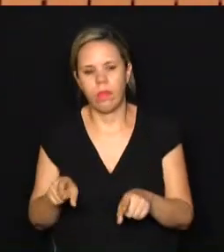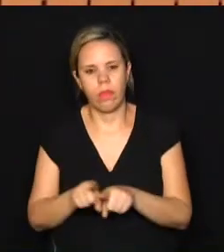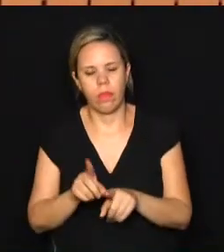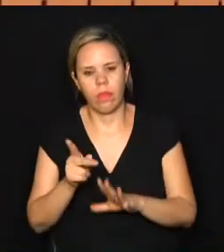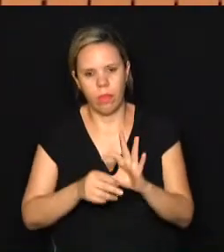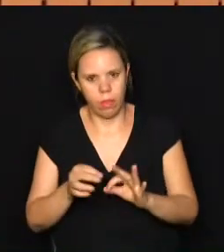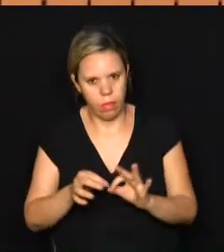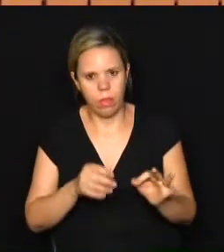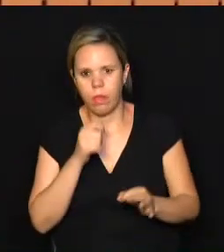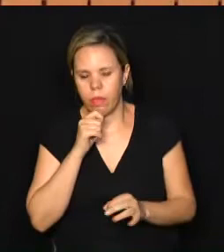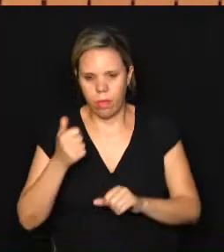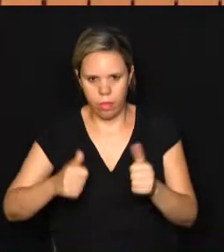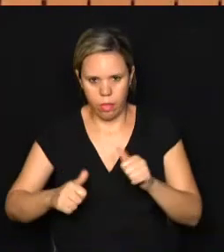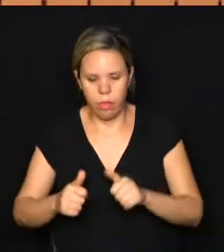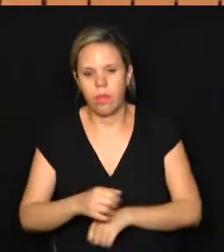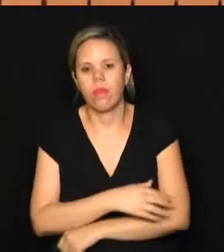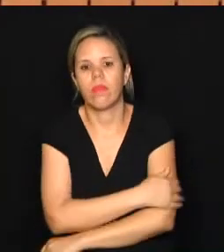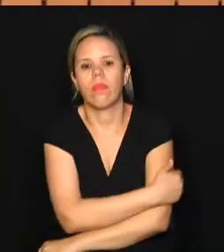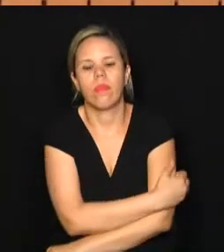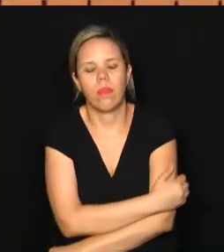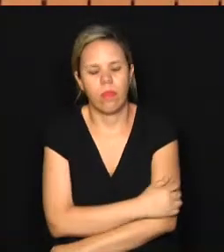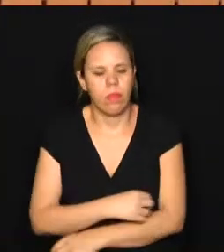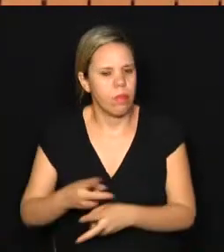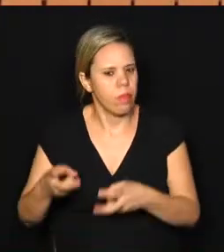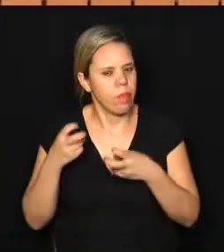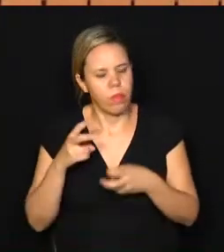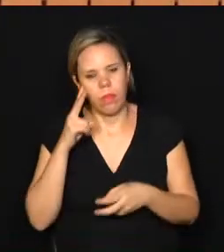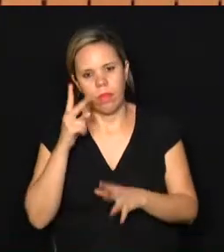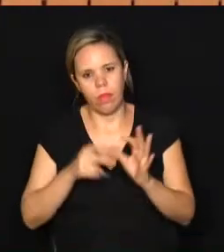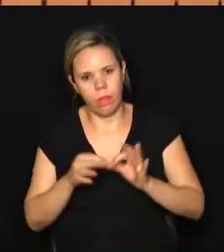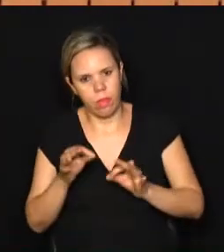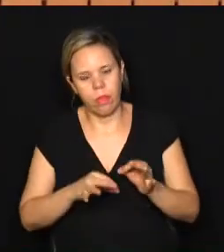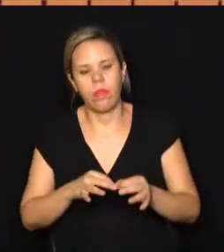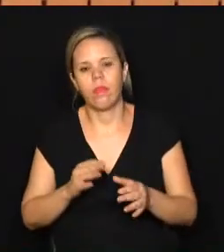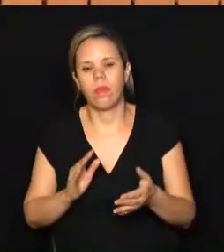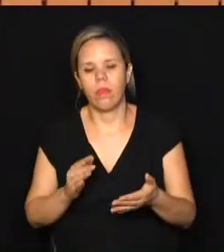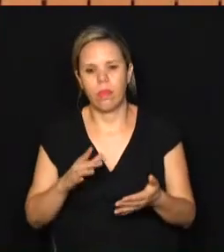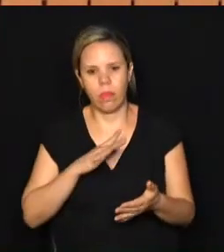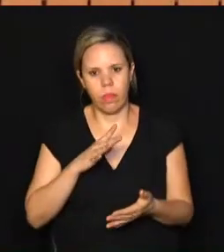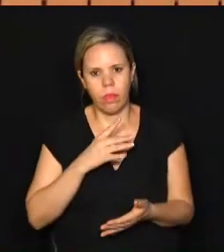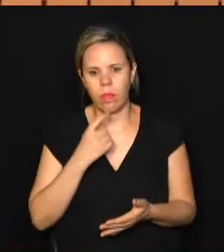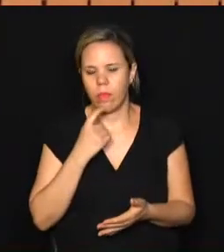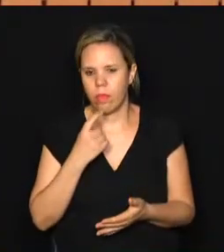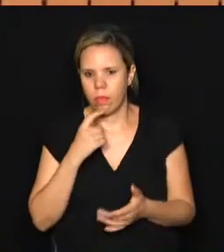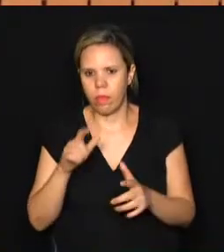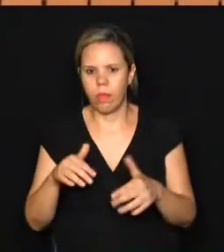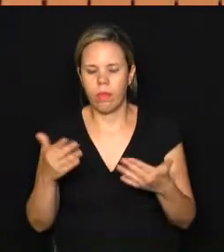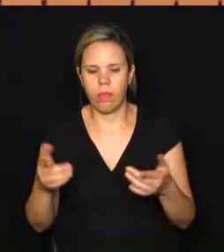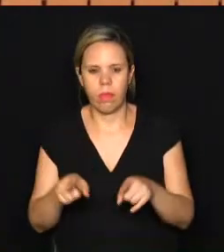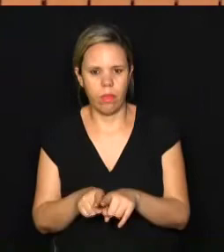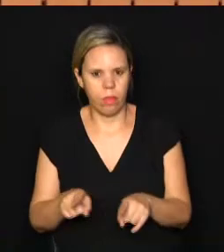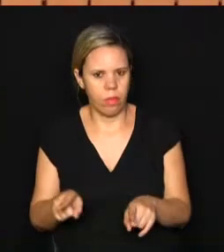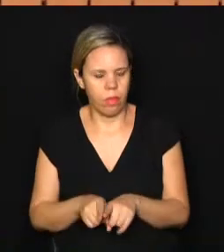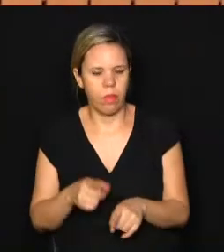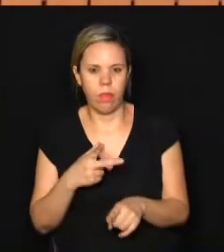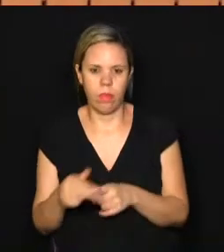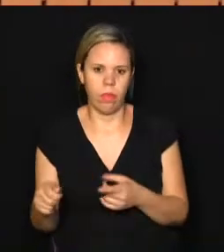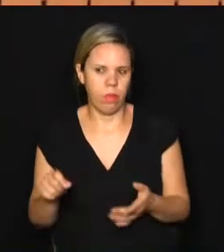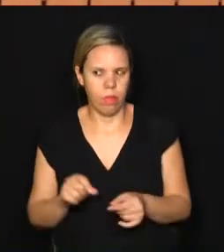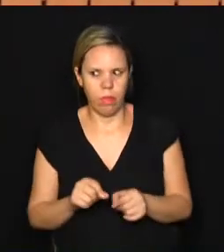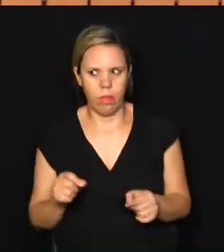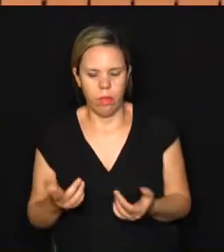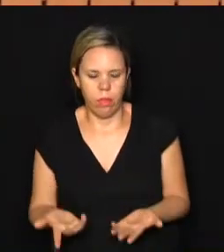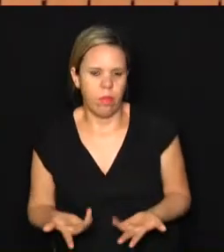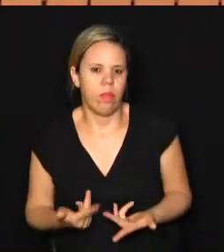projeto está em andamento. Então a gente vê que é um projeto que extrapola a cidade de Campinas, é uma forma, é